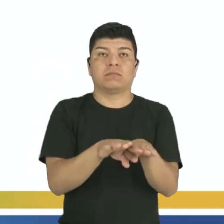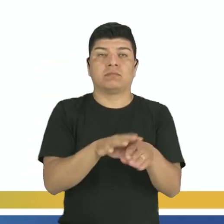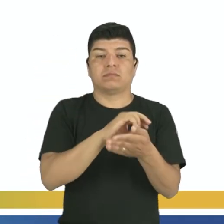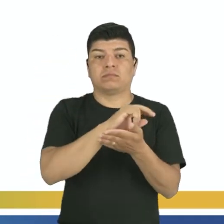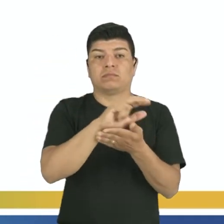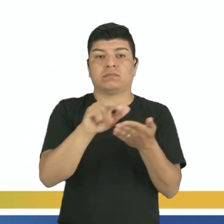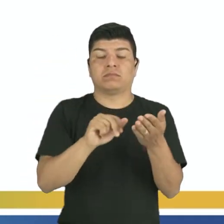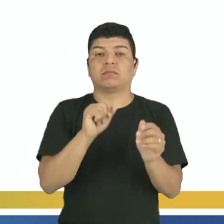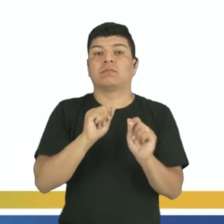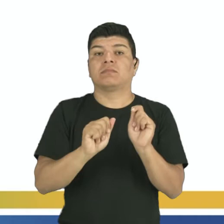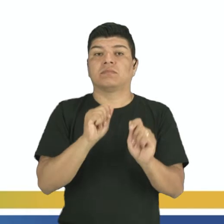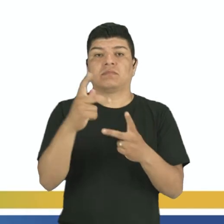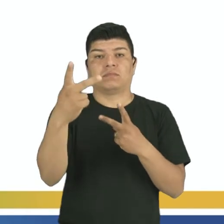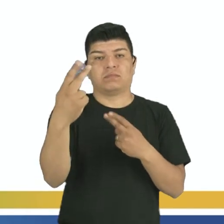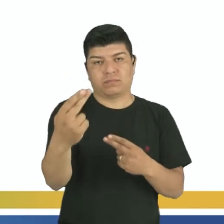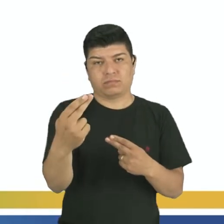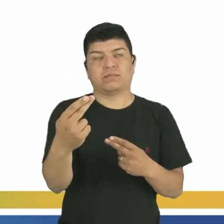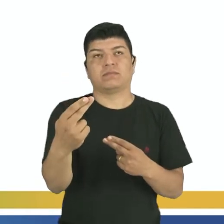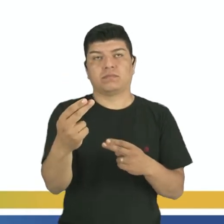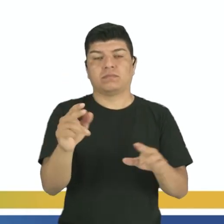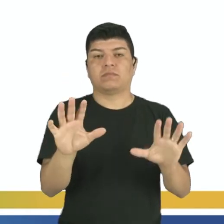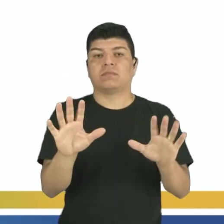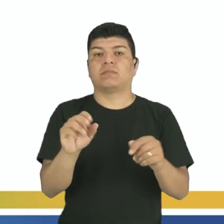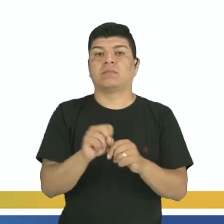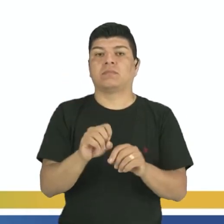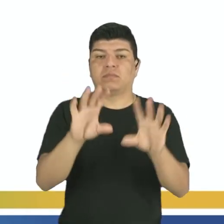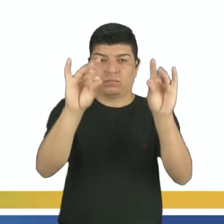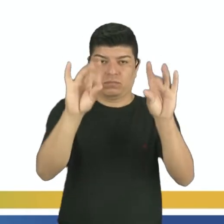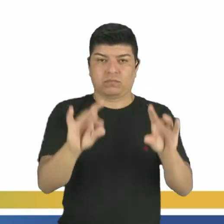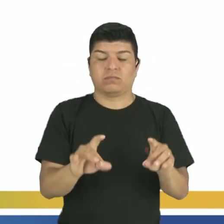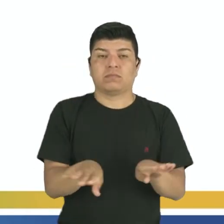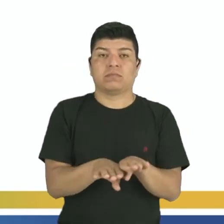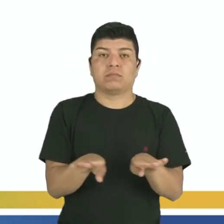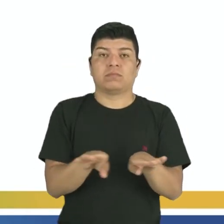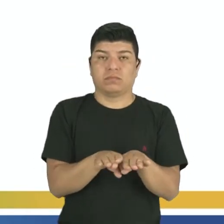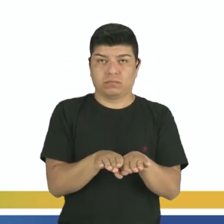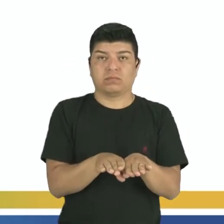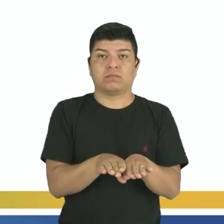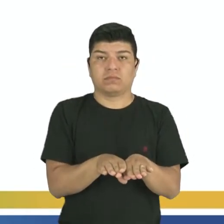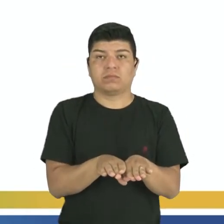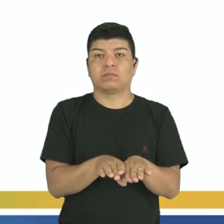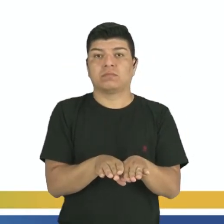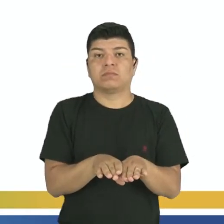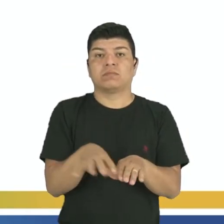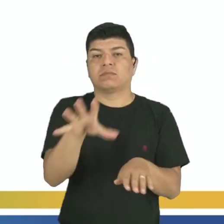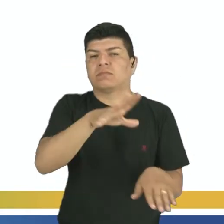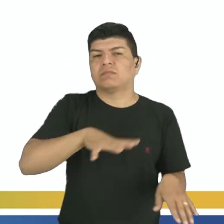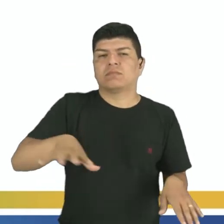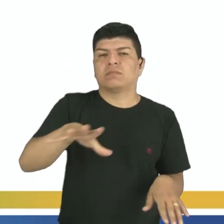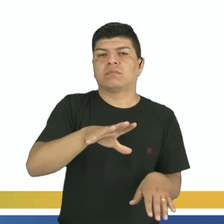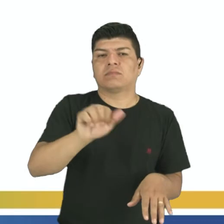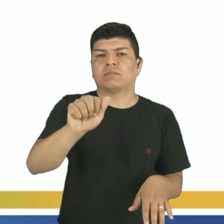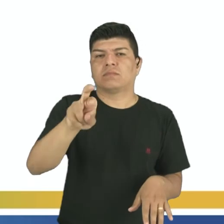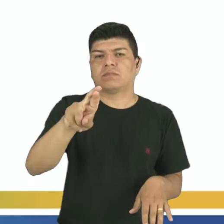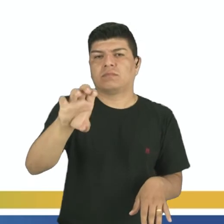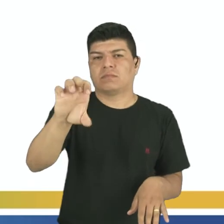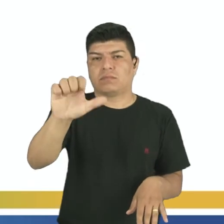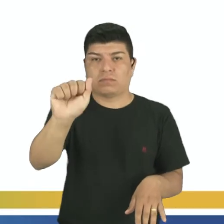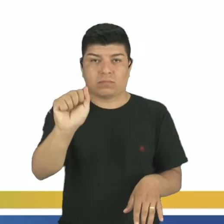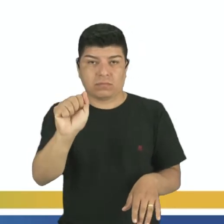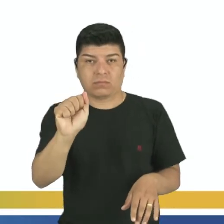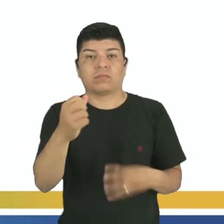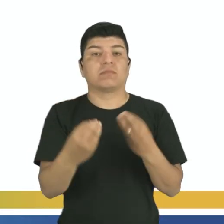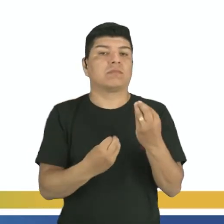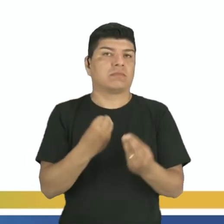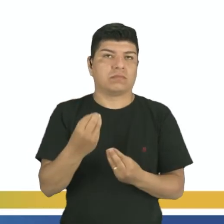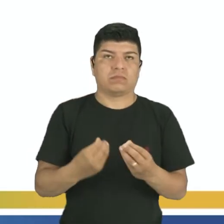trapézios, a gente faz a mesma coisa aqui. A gente vai classificar, mas nós também vamos ver as áreas, como é que se calcula a área de triângulo. Então vamos